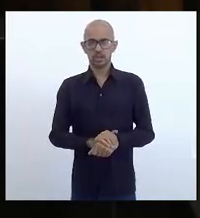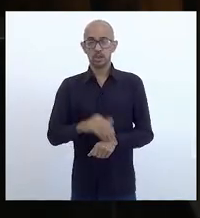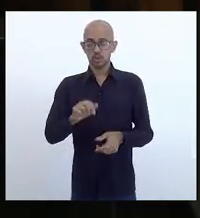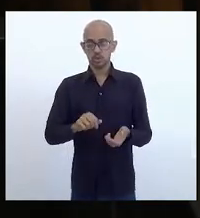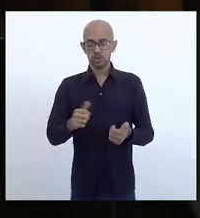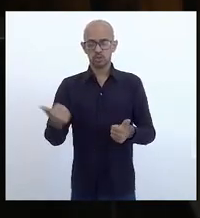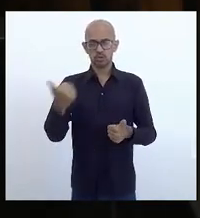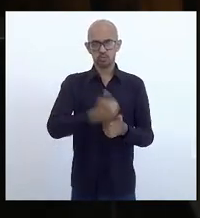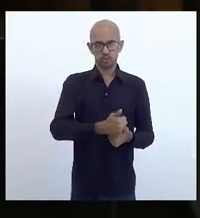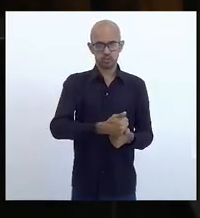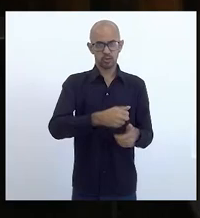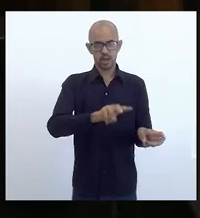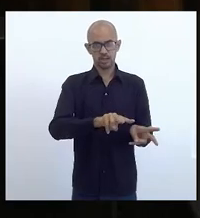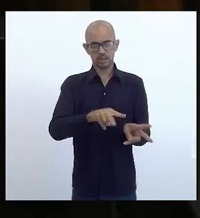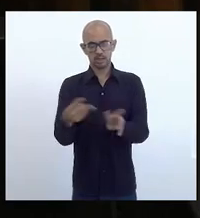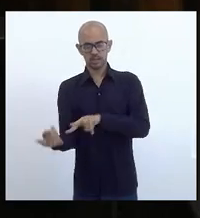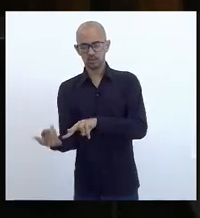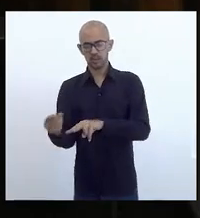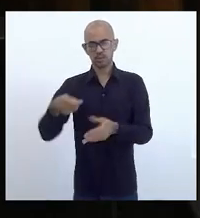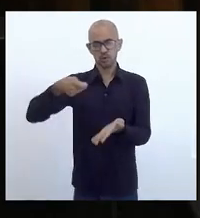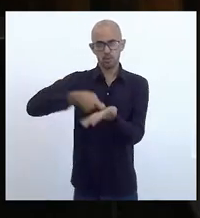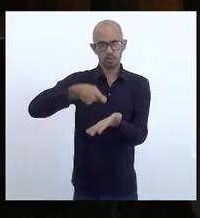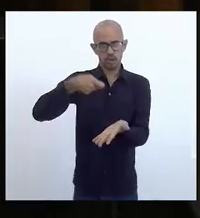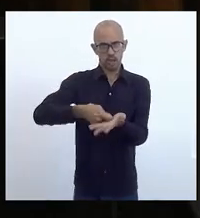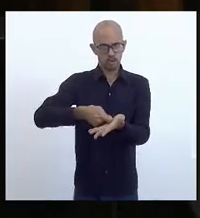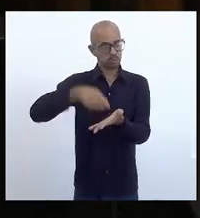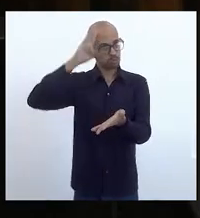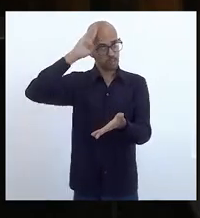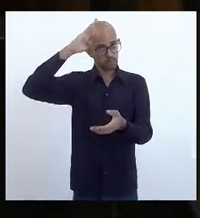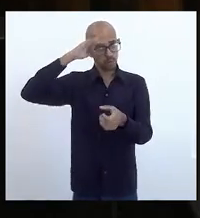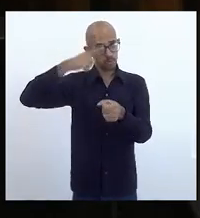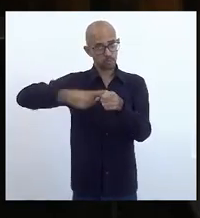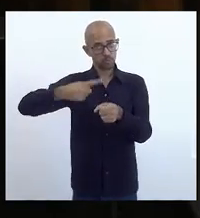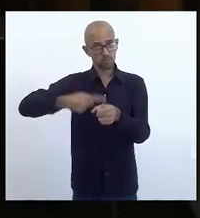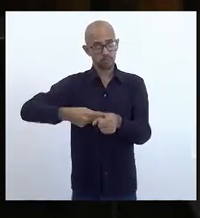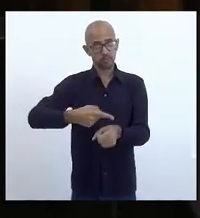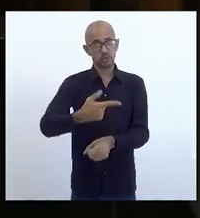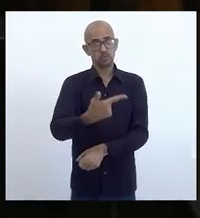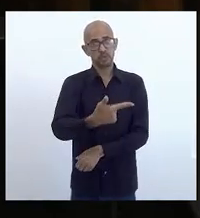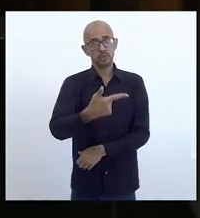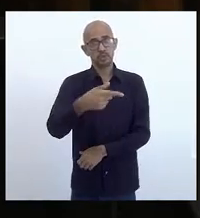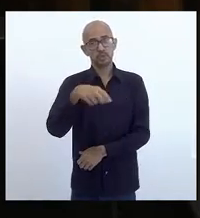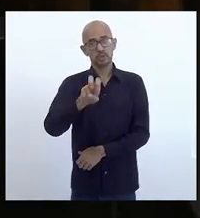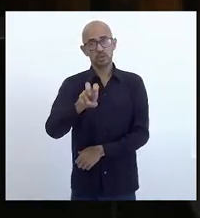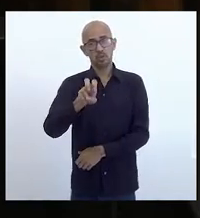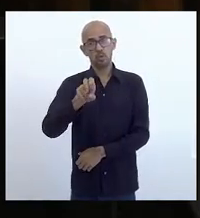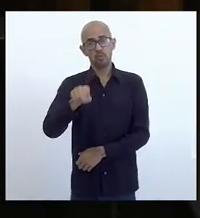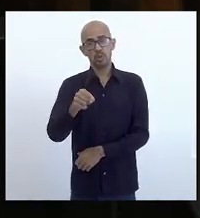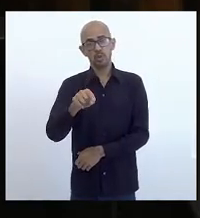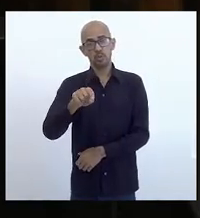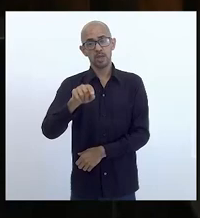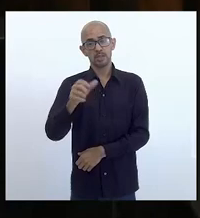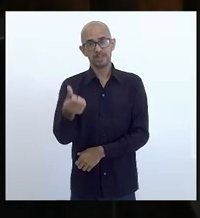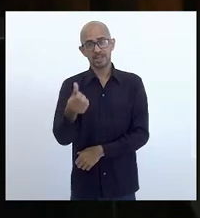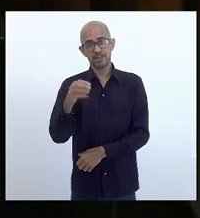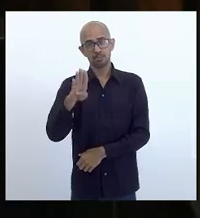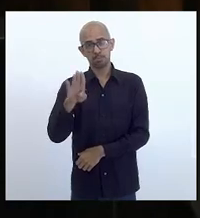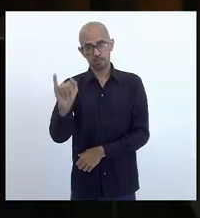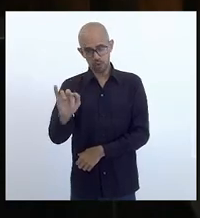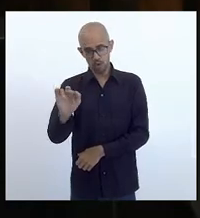obrigatórias, principalmente para os municípios, de 25,6 bilhões, resta uma receita